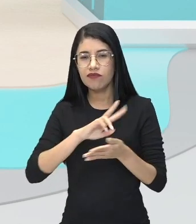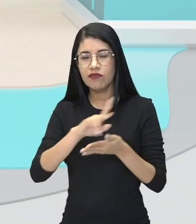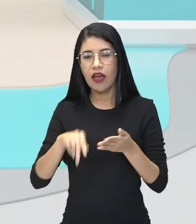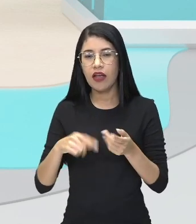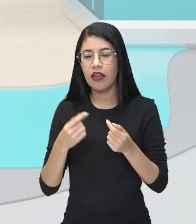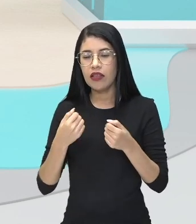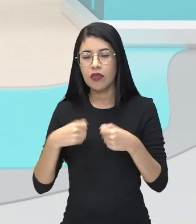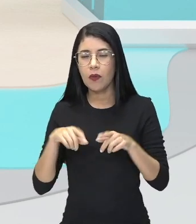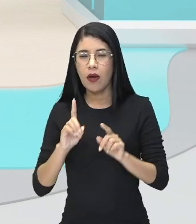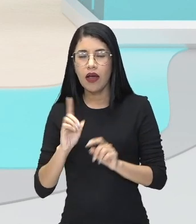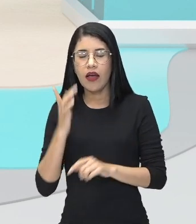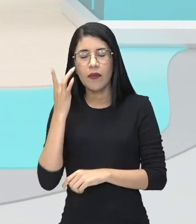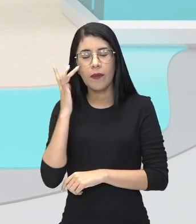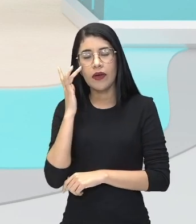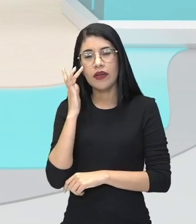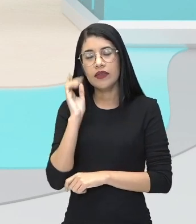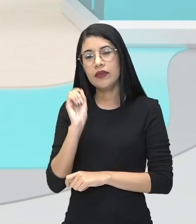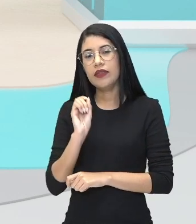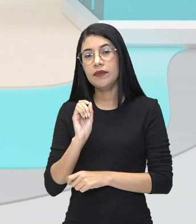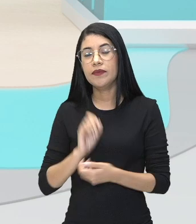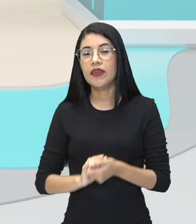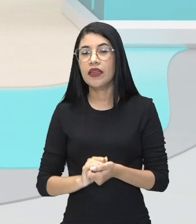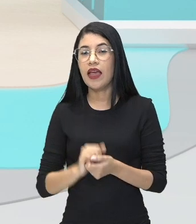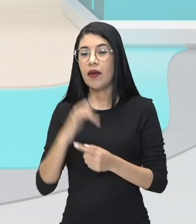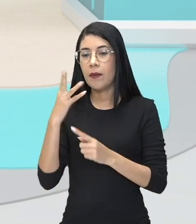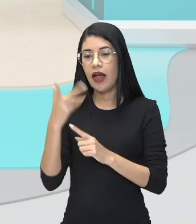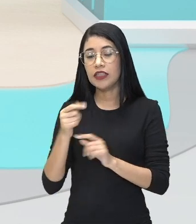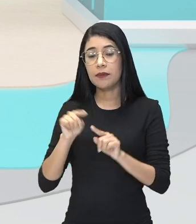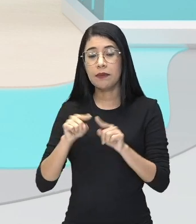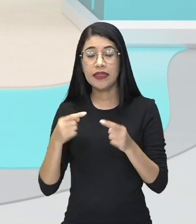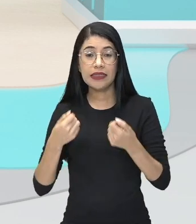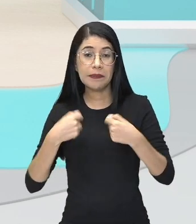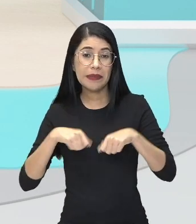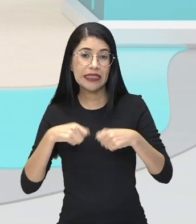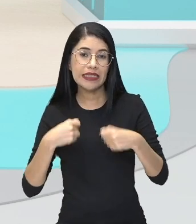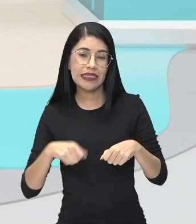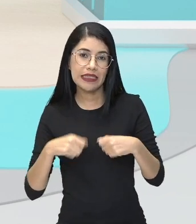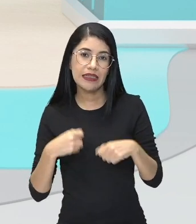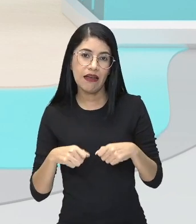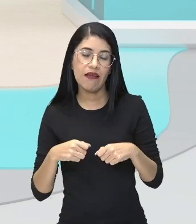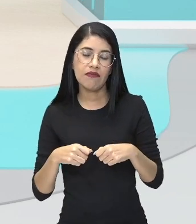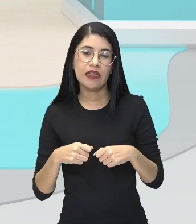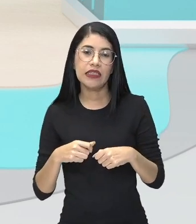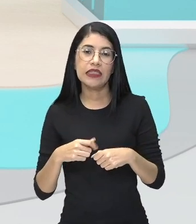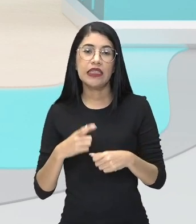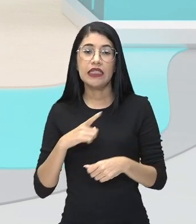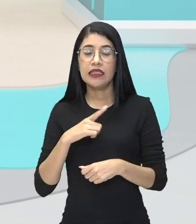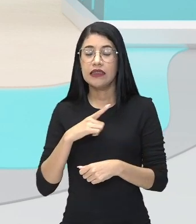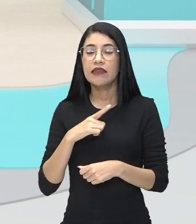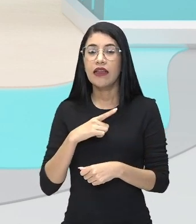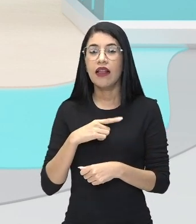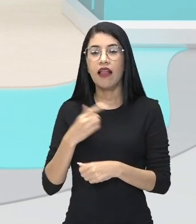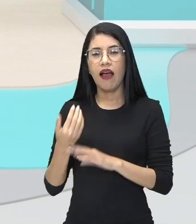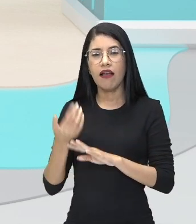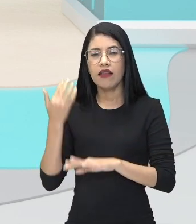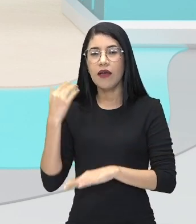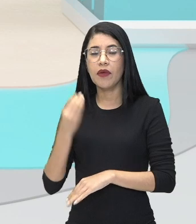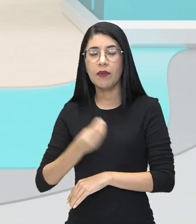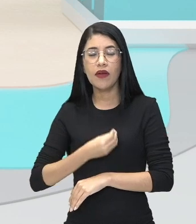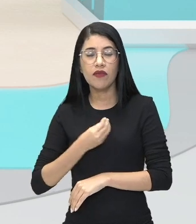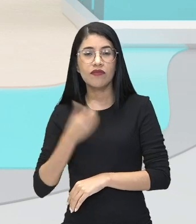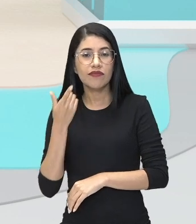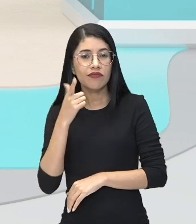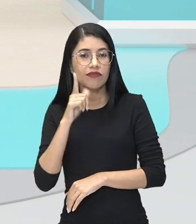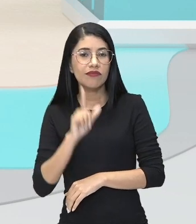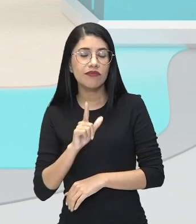que ele estaria fazendo arte, sim uma necessidade que ele tinha e ele supria, criando esses objetos,